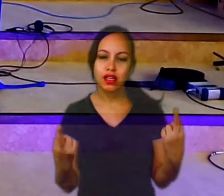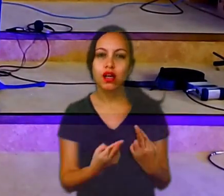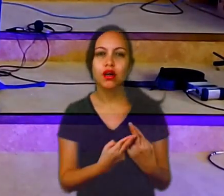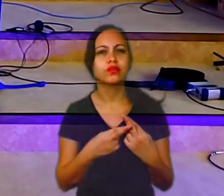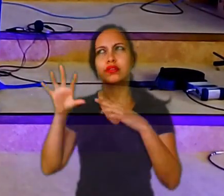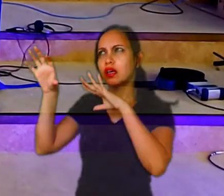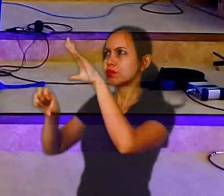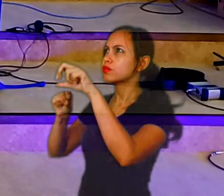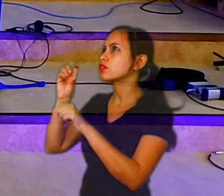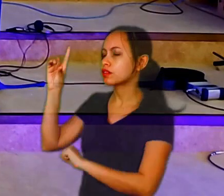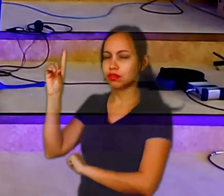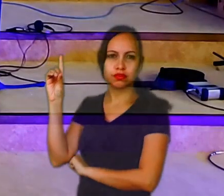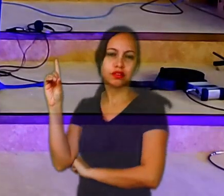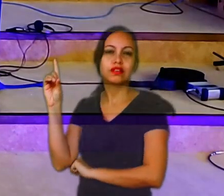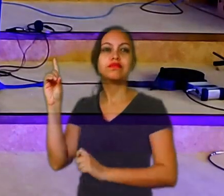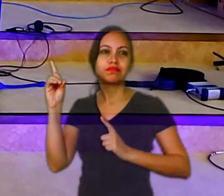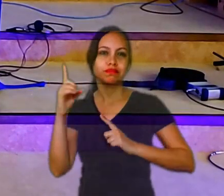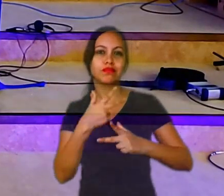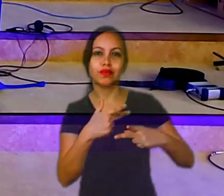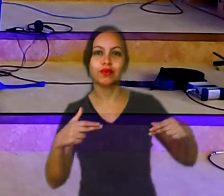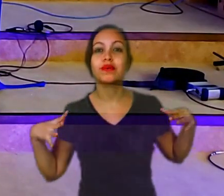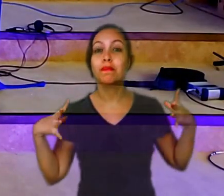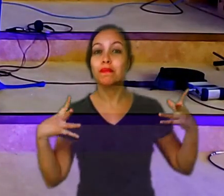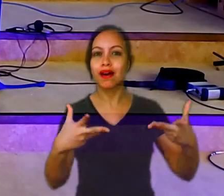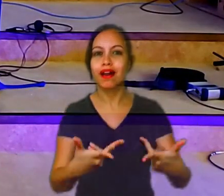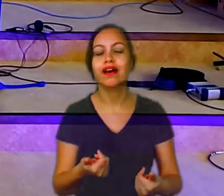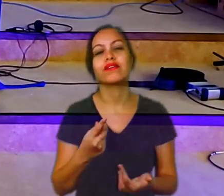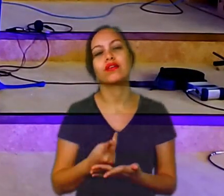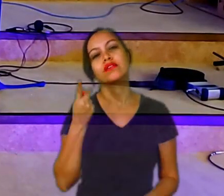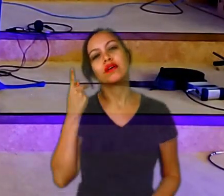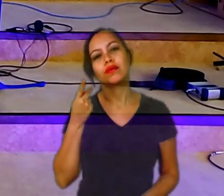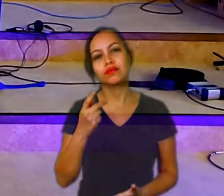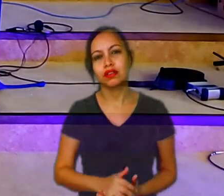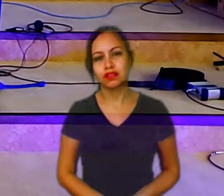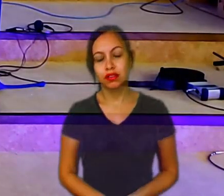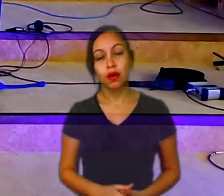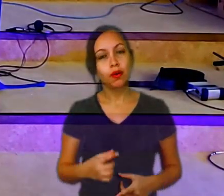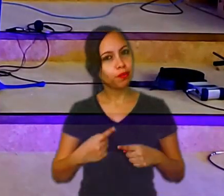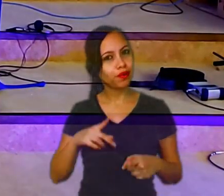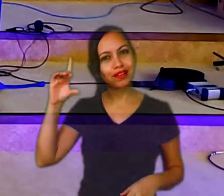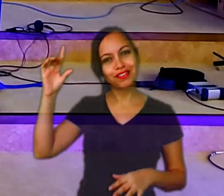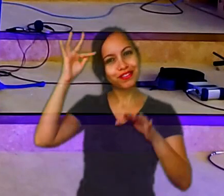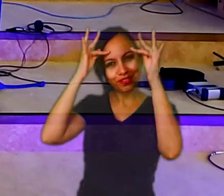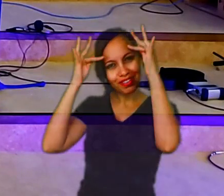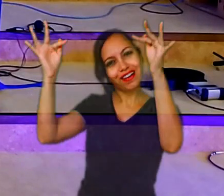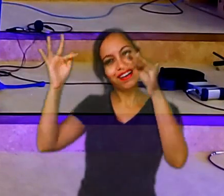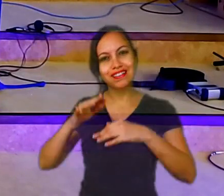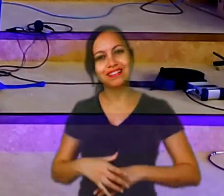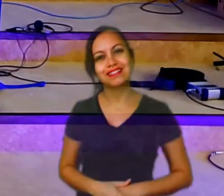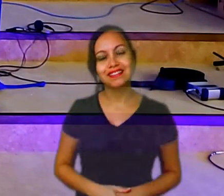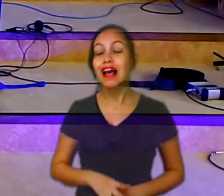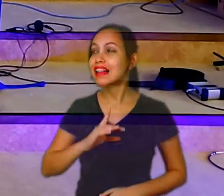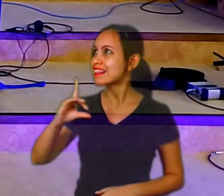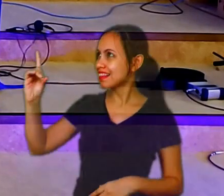buscamos o Senhor, algo maravilhoso, algo extraordinário acontece, porque Ele é fiel,